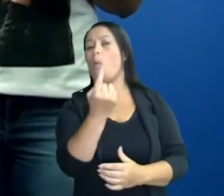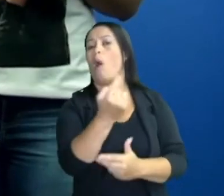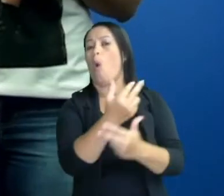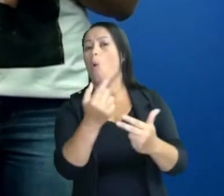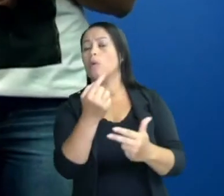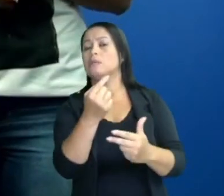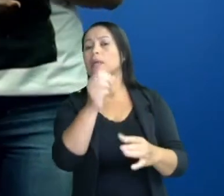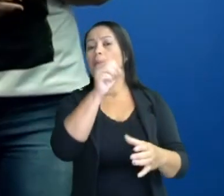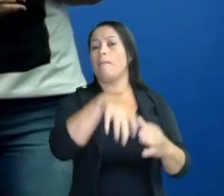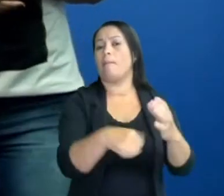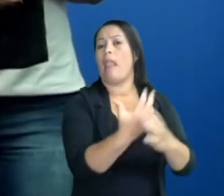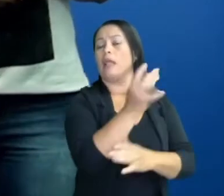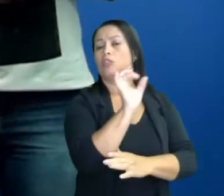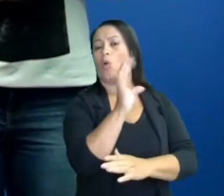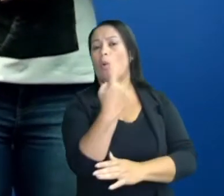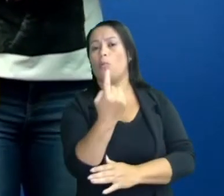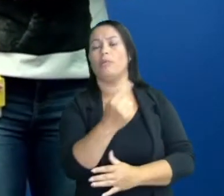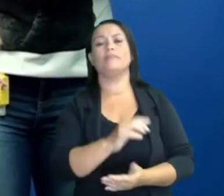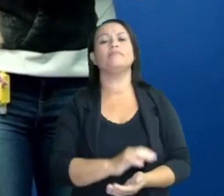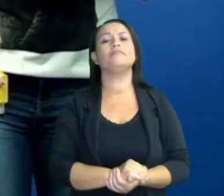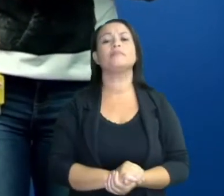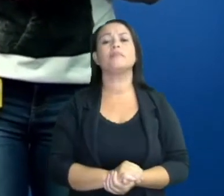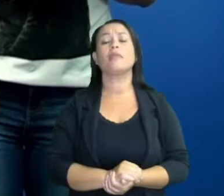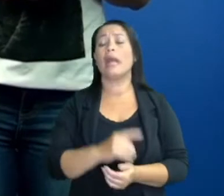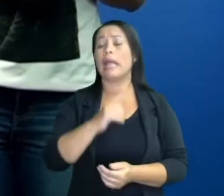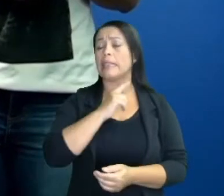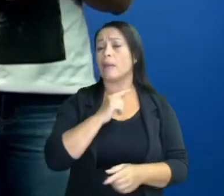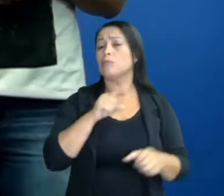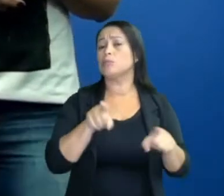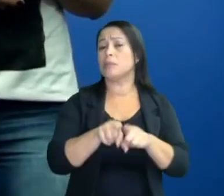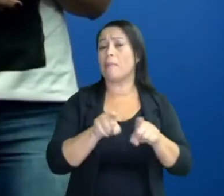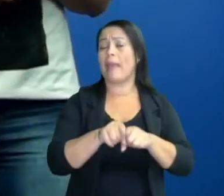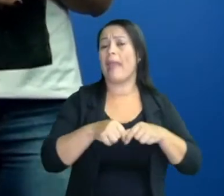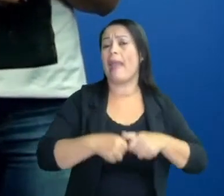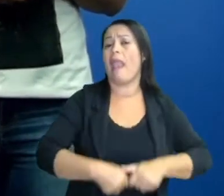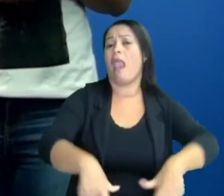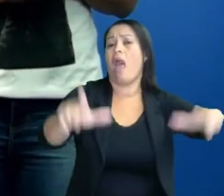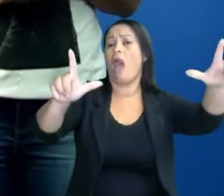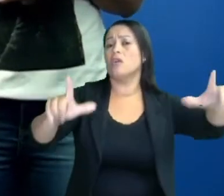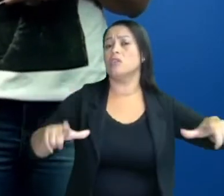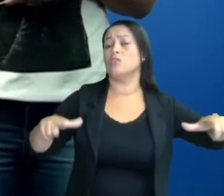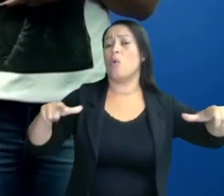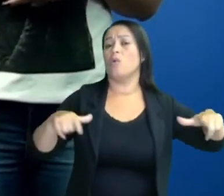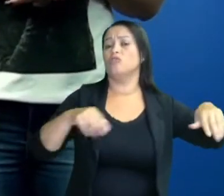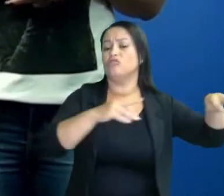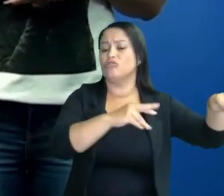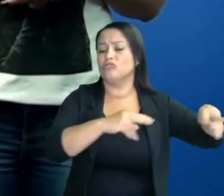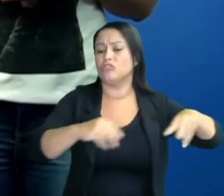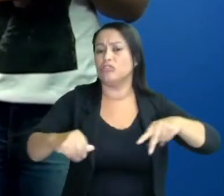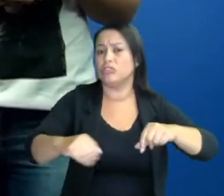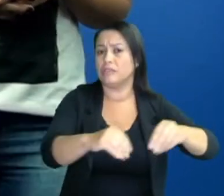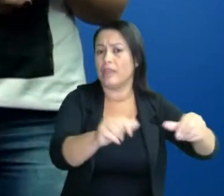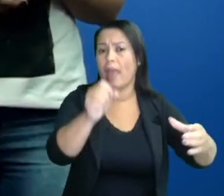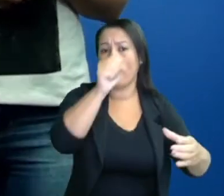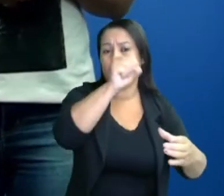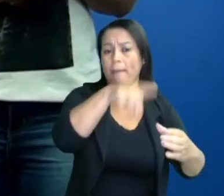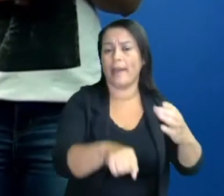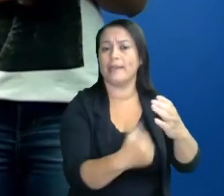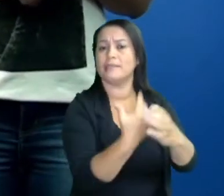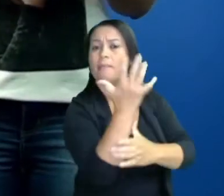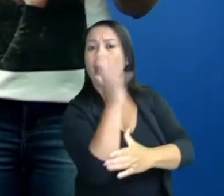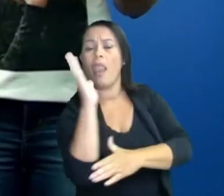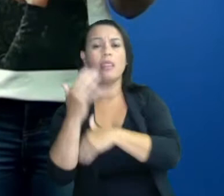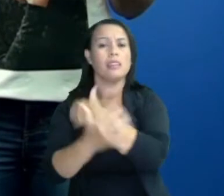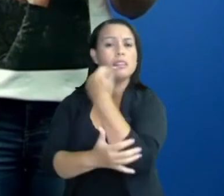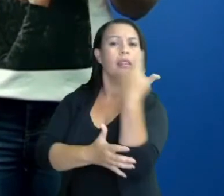na agricultura familiar e nós vamos ter grandes extensões de terra para essas plantações